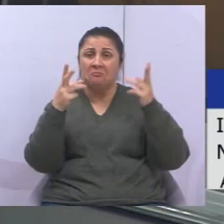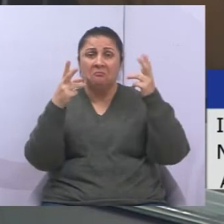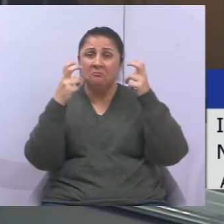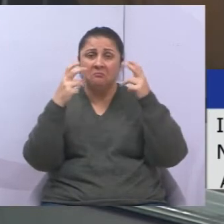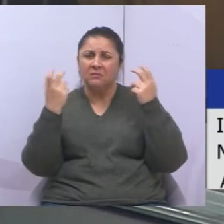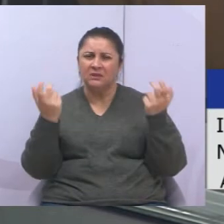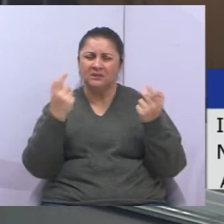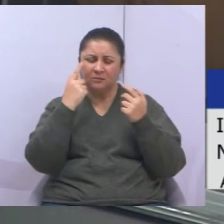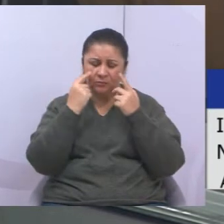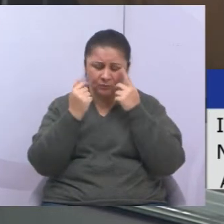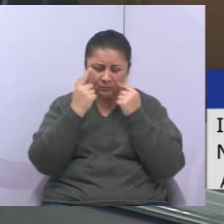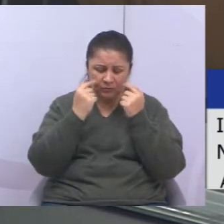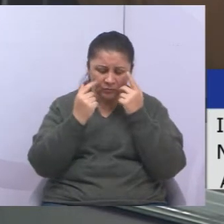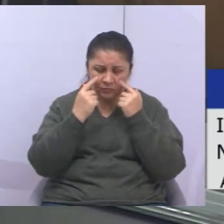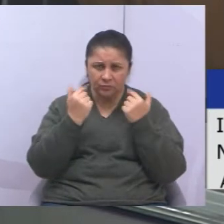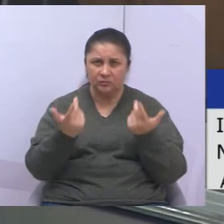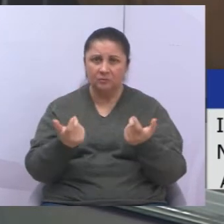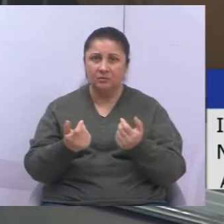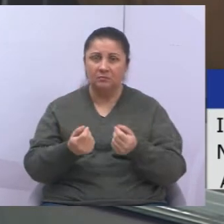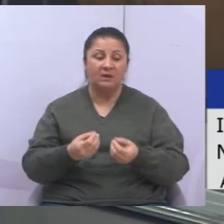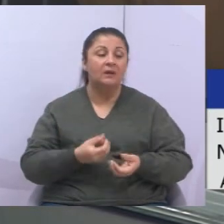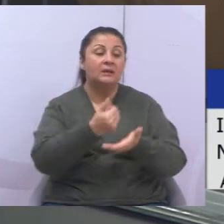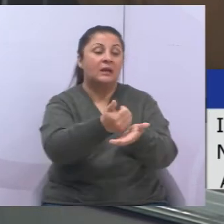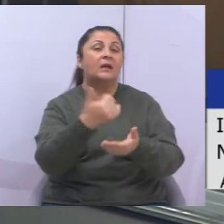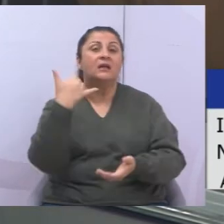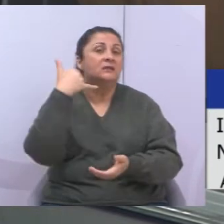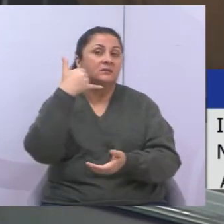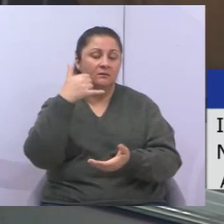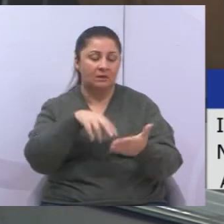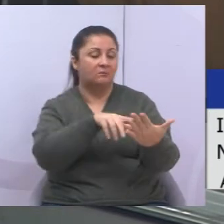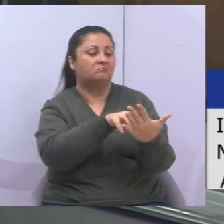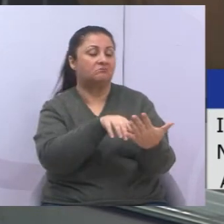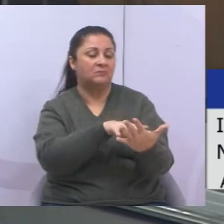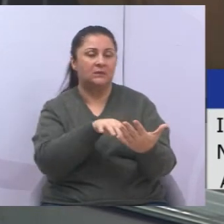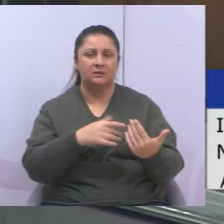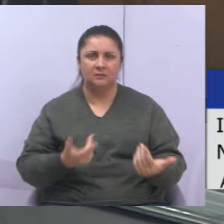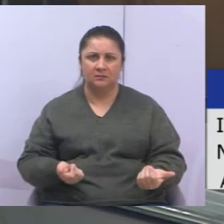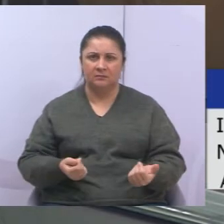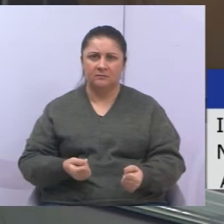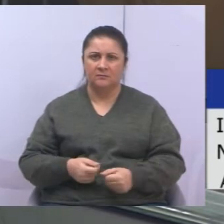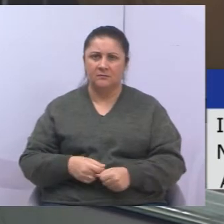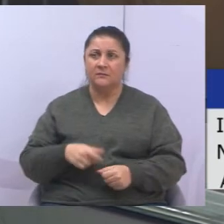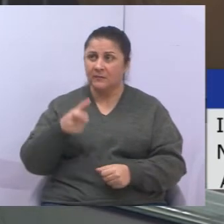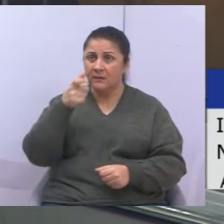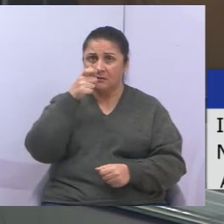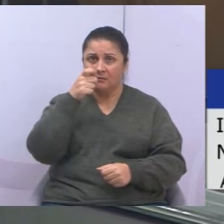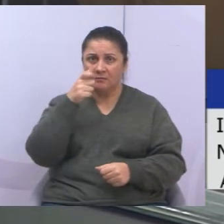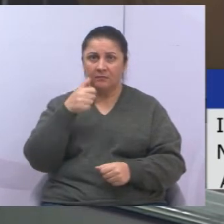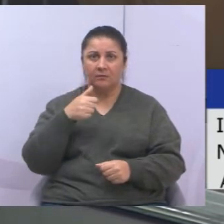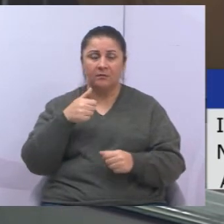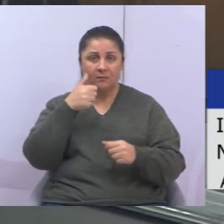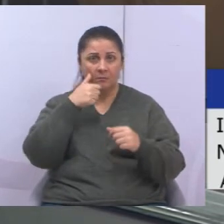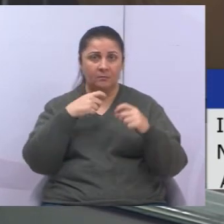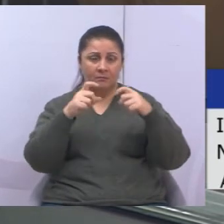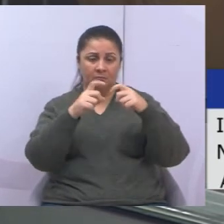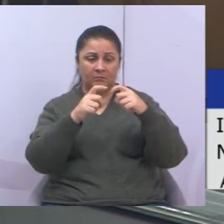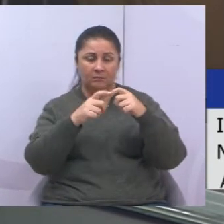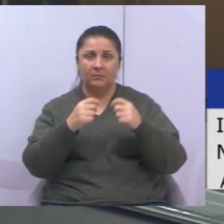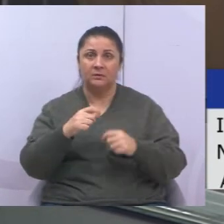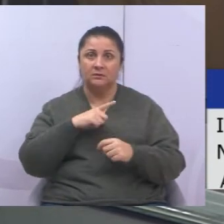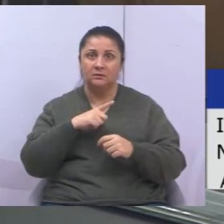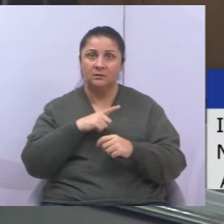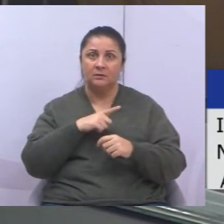choro, entregando aí um celular para acalmar o choro. Eu ouvi de uma médica que uma criança chegou a uma